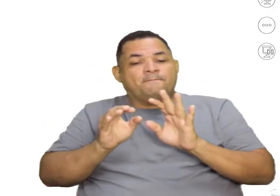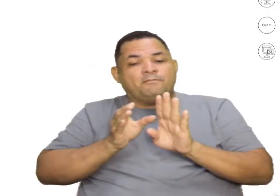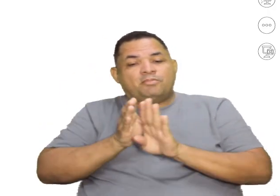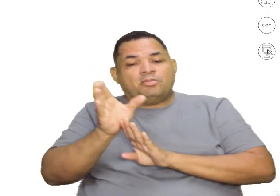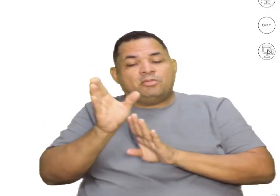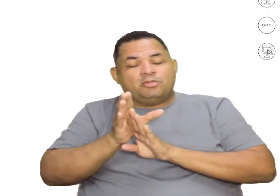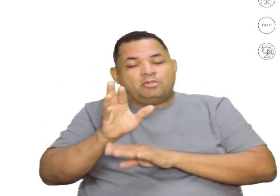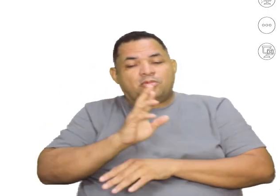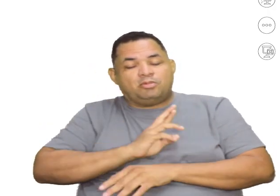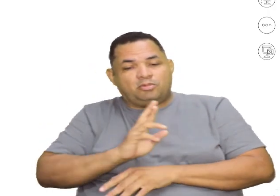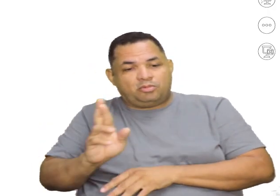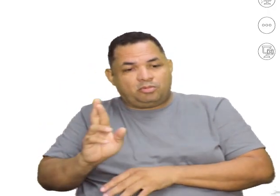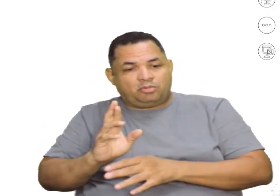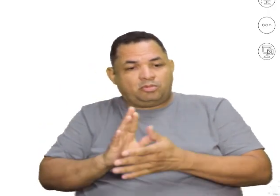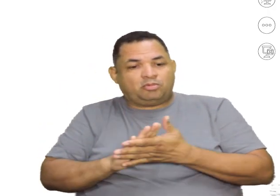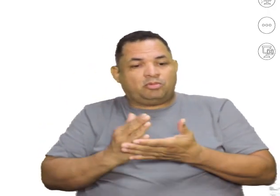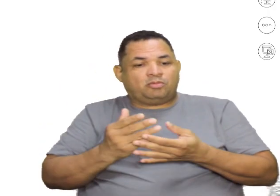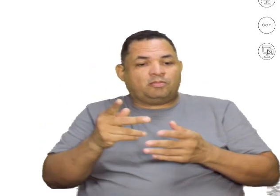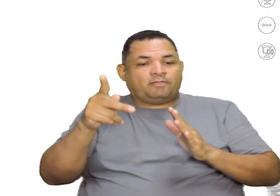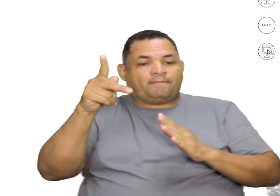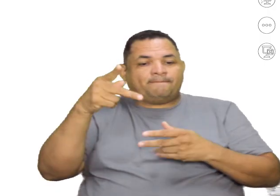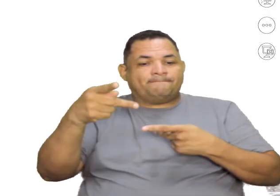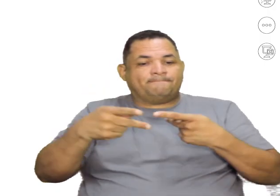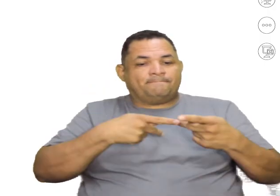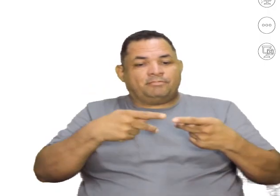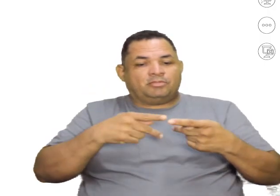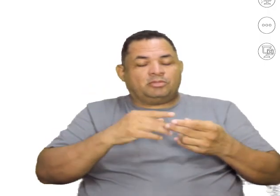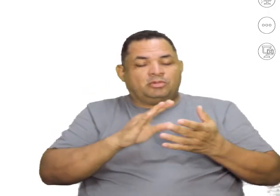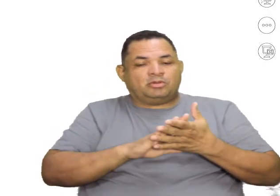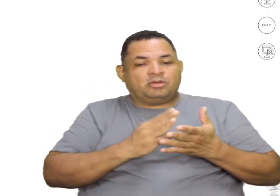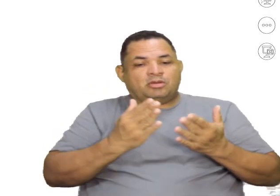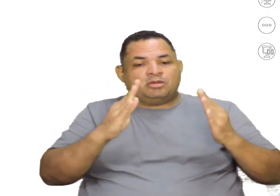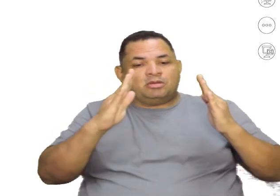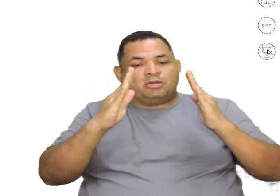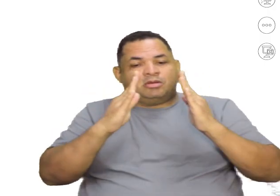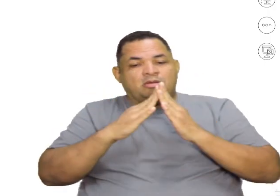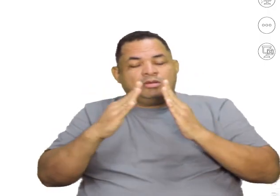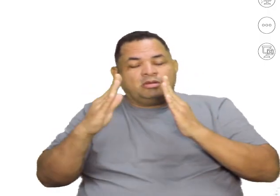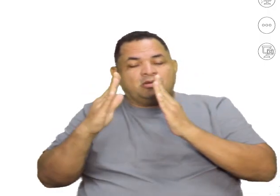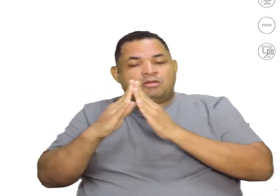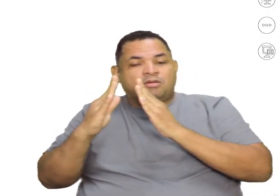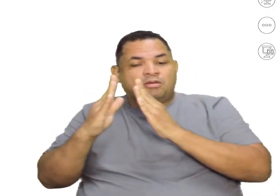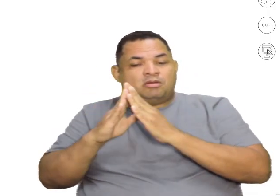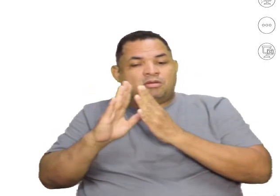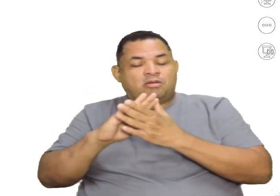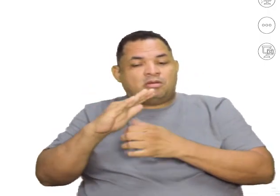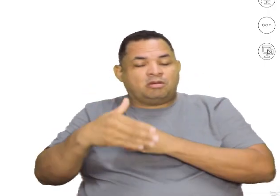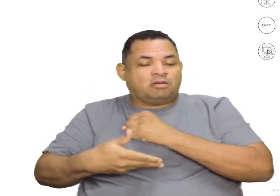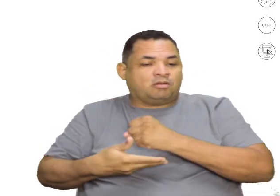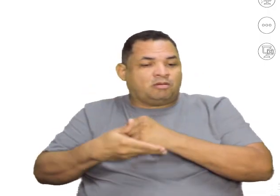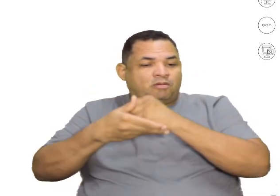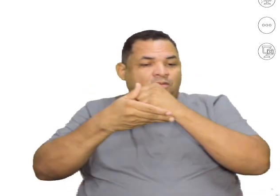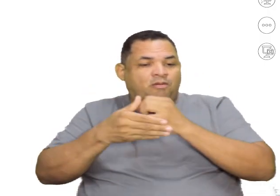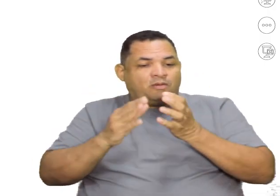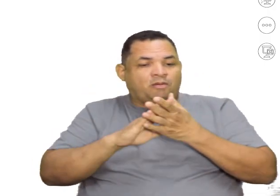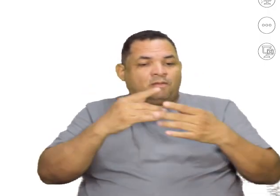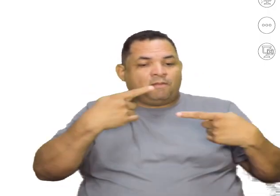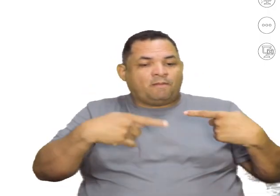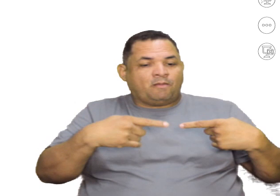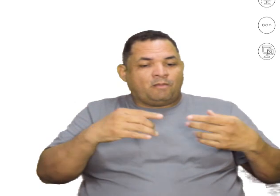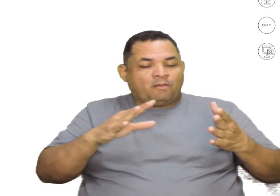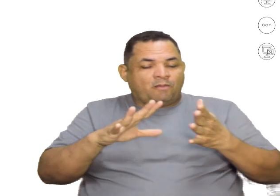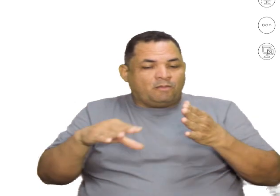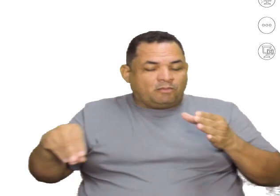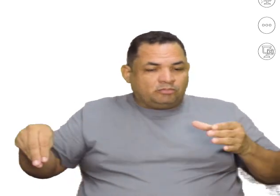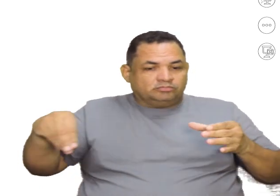reorientação religiosa? Ou será que foi programas de moradias sustentáveis? Ou, quem sabe, políticas de